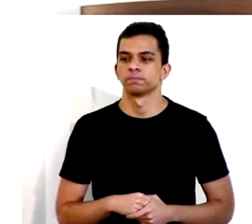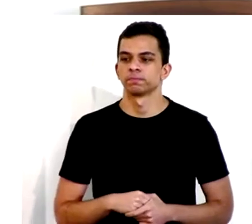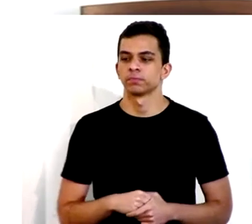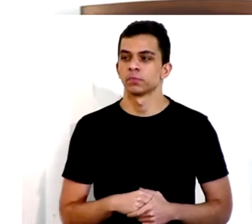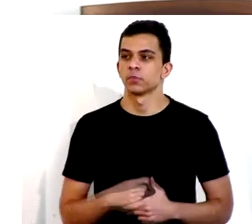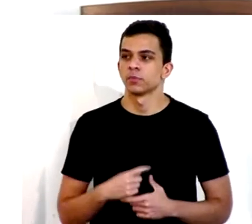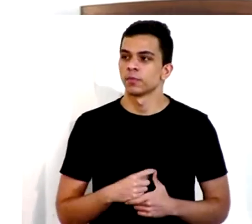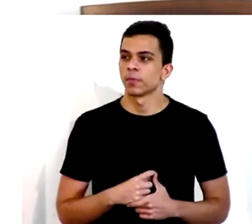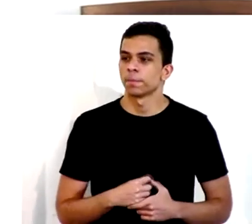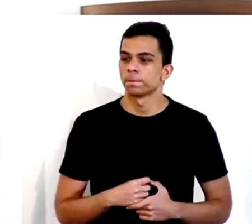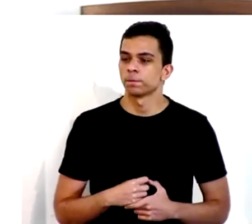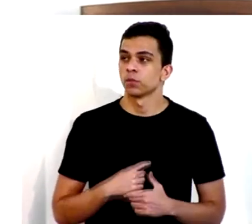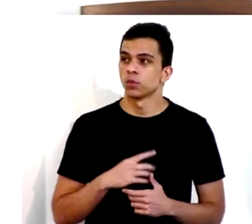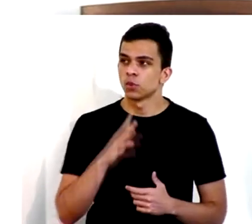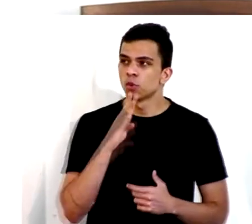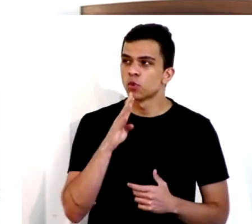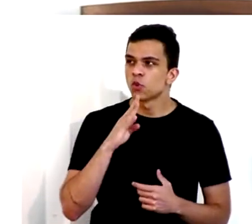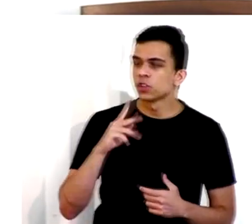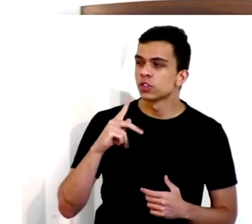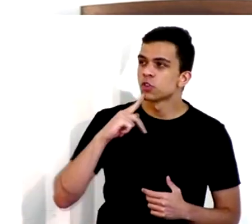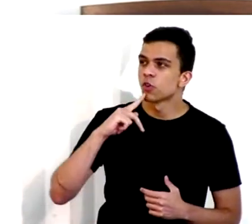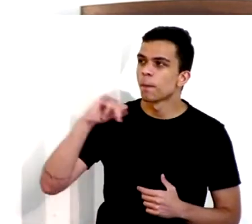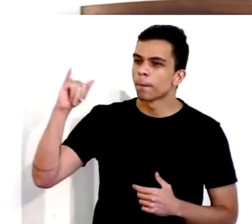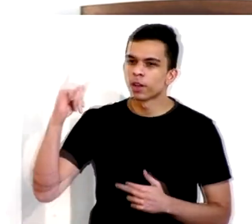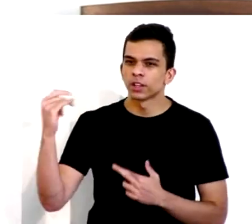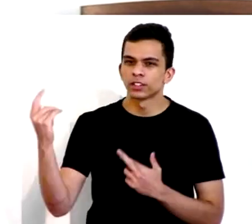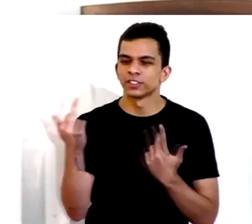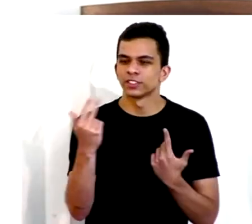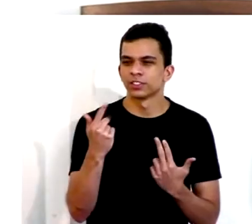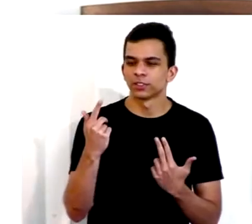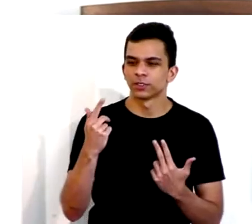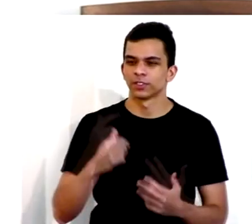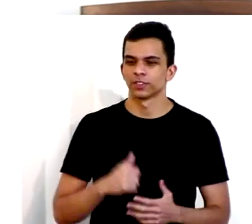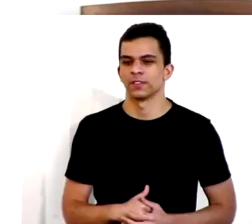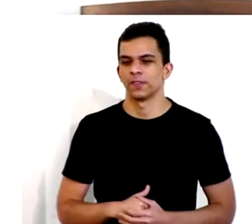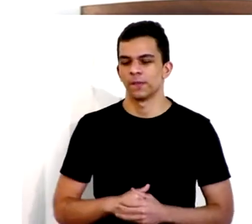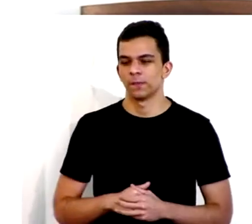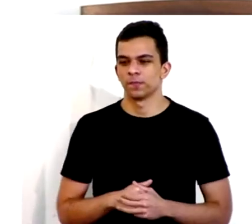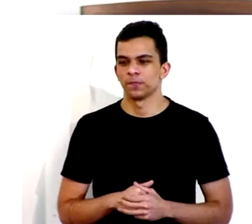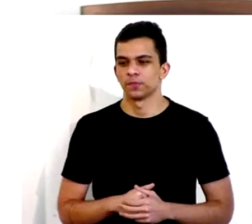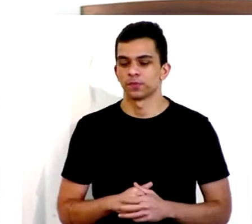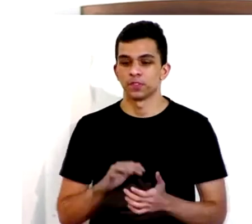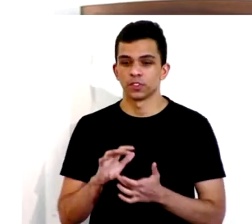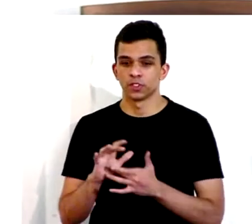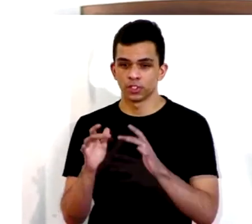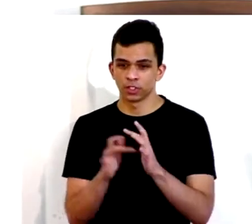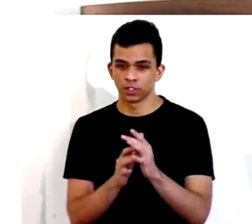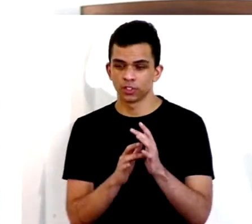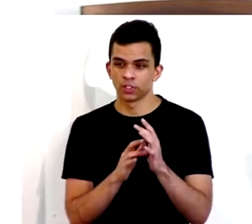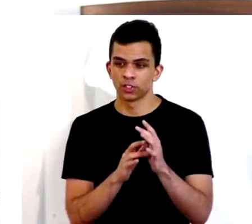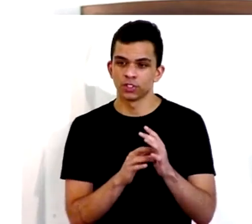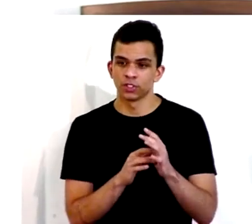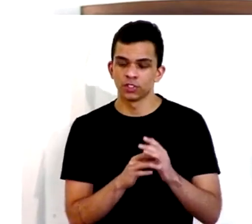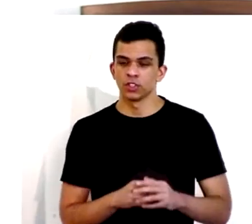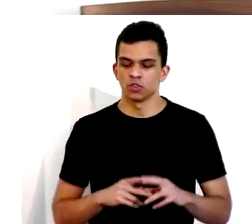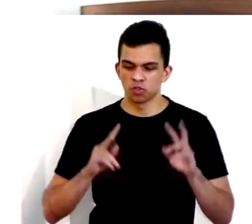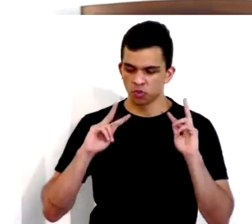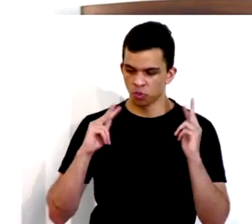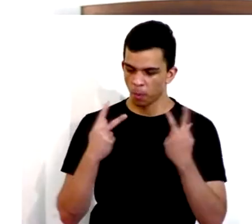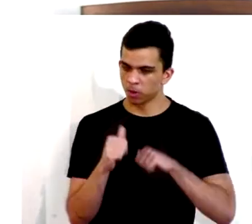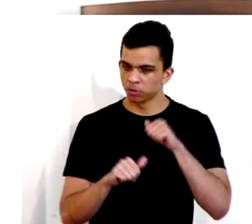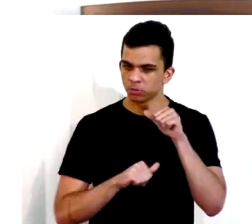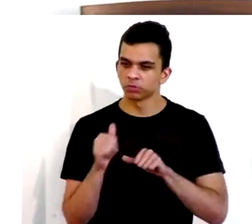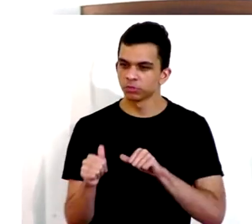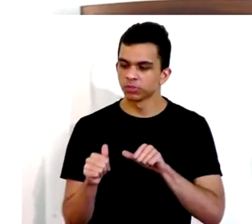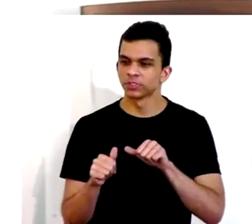vida pelas ovelhas. Cristo se encarnou, em seu estado de humilhação,